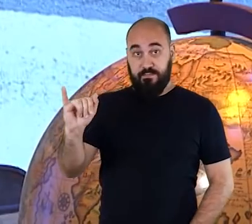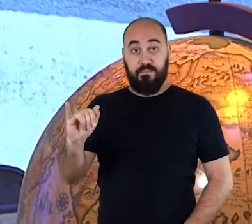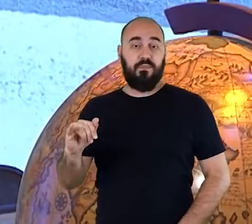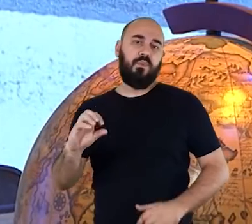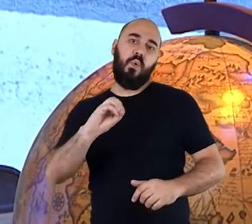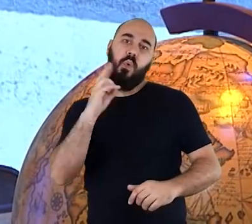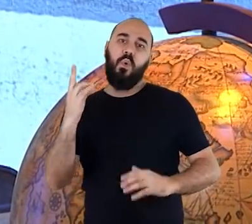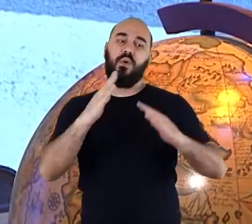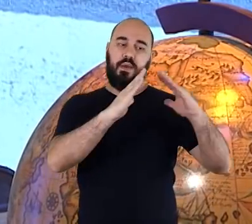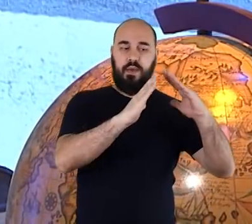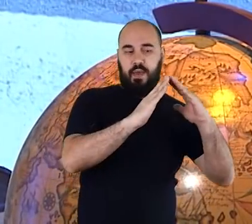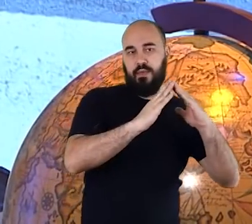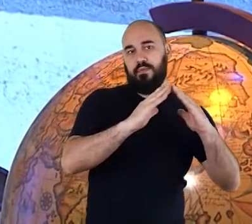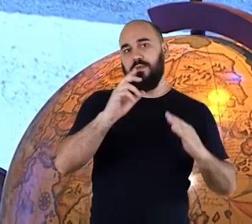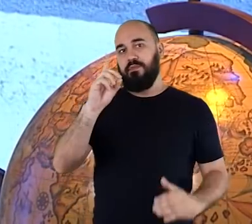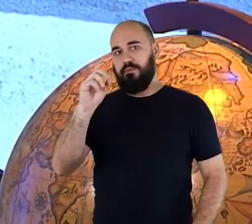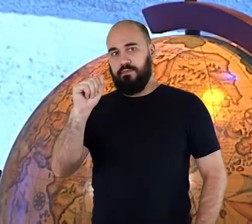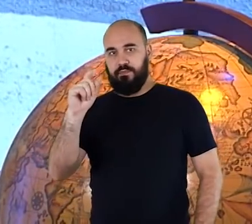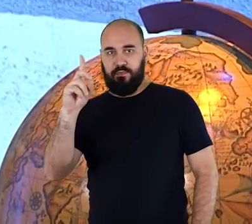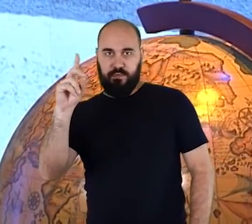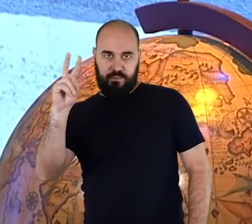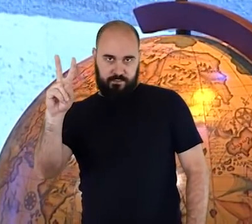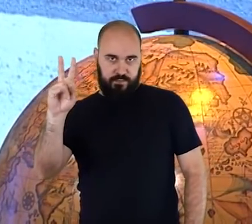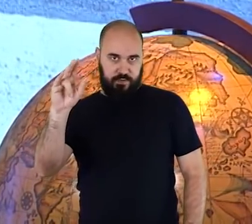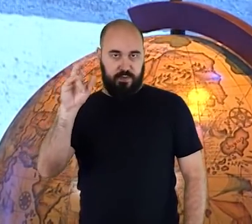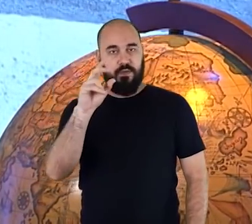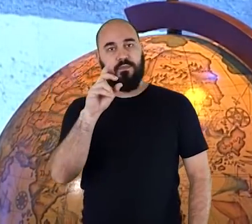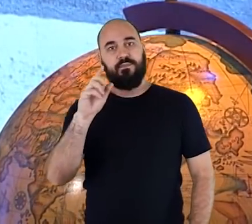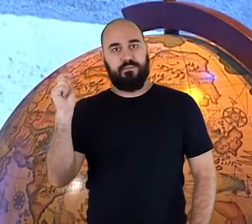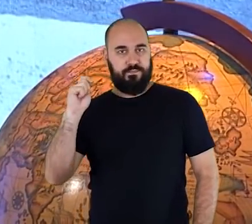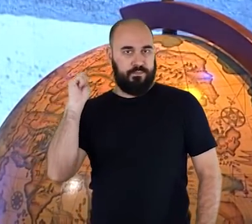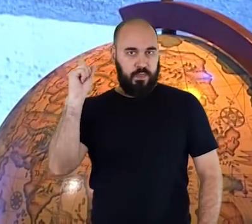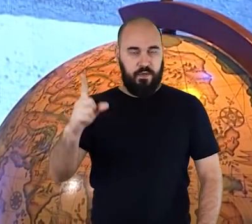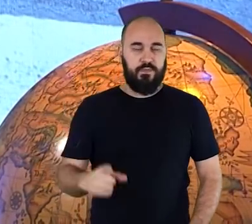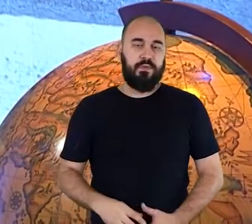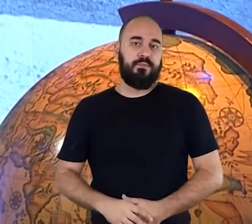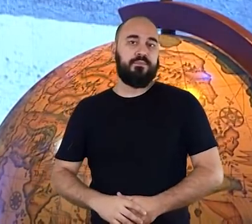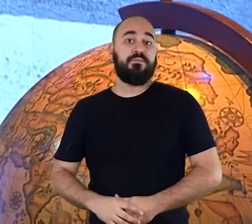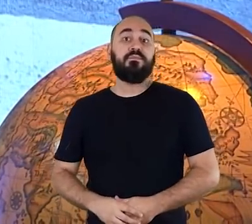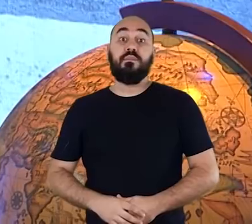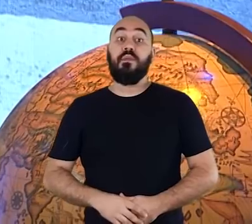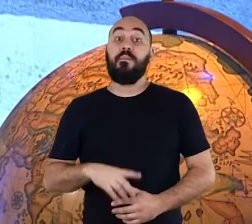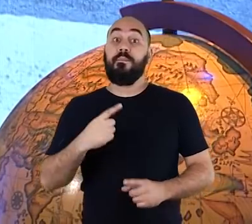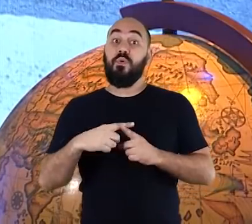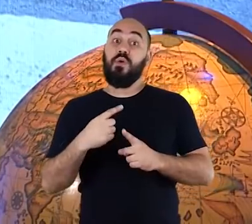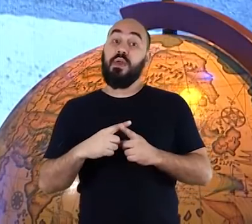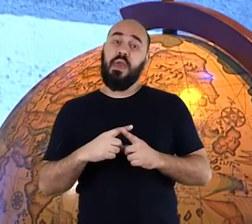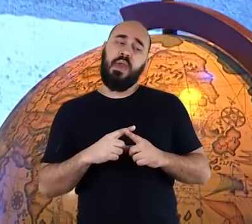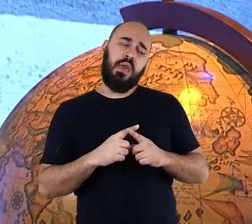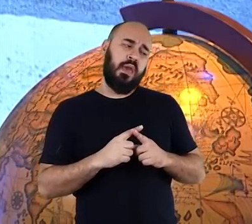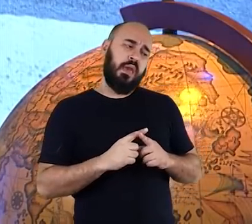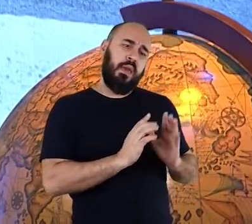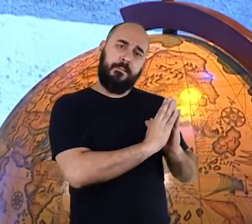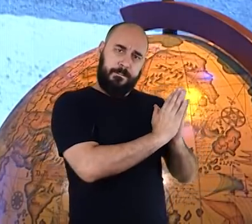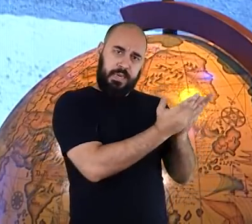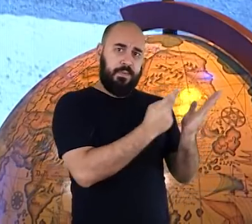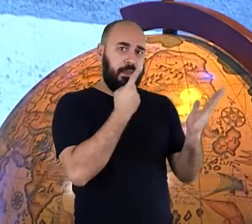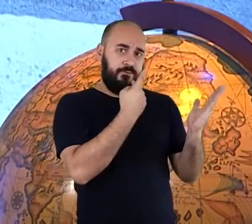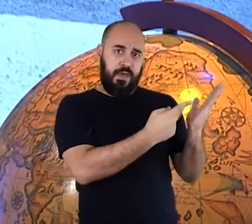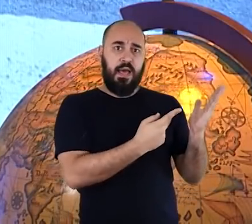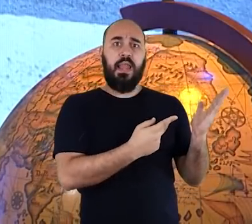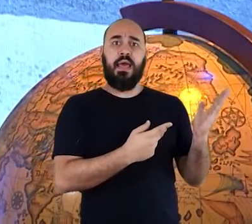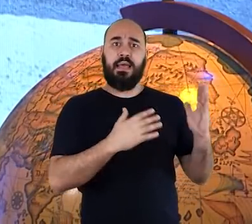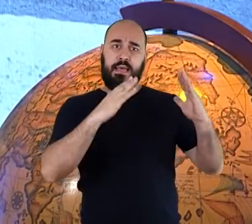que seria uma expressão completamente estranha fora da Bíblia. A dificuldade ali era com a letra